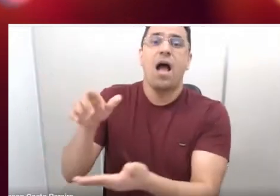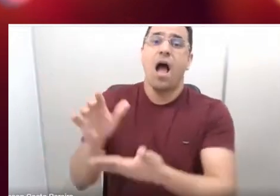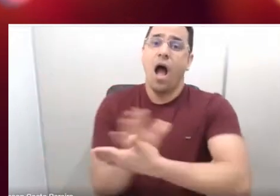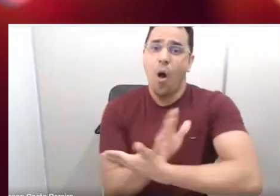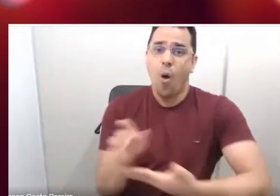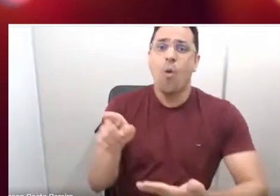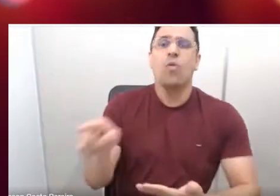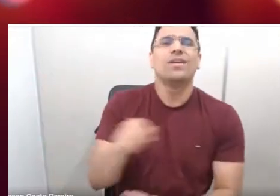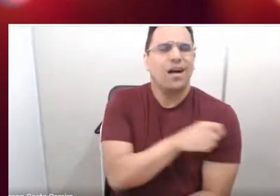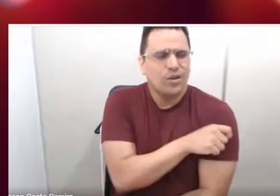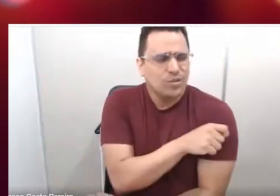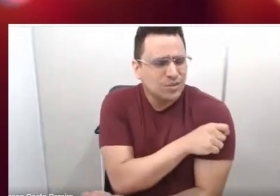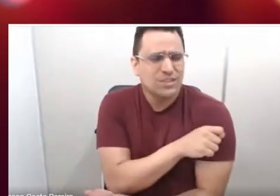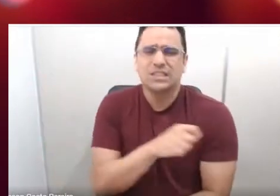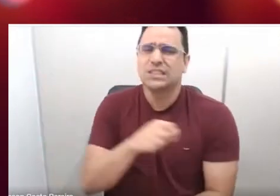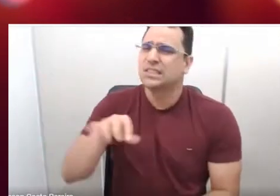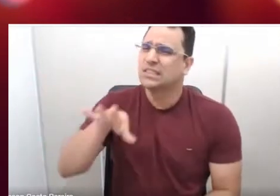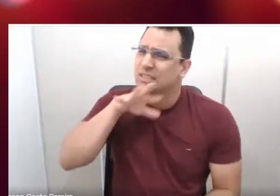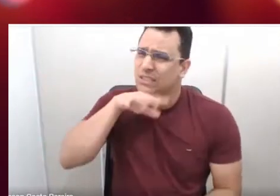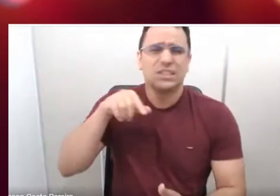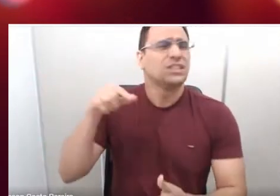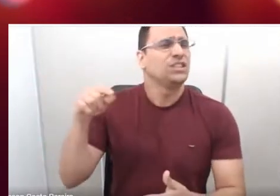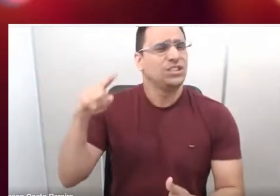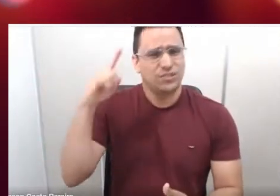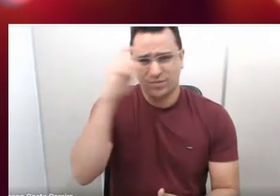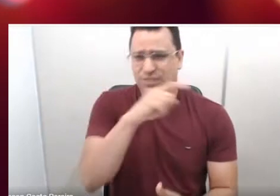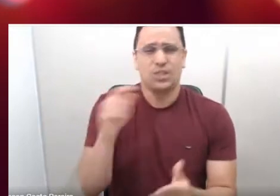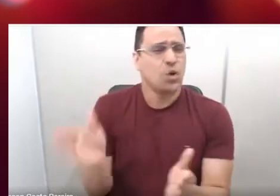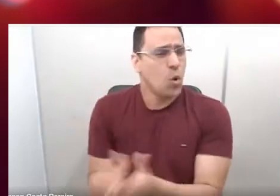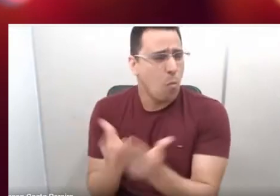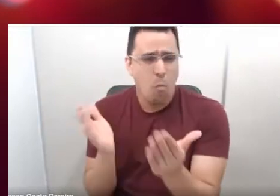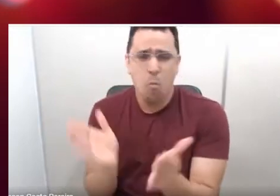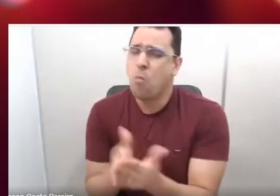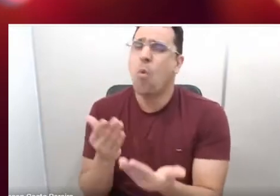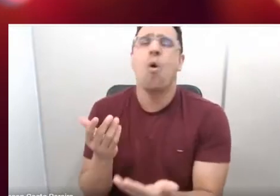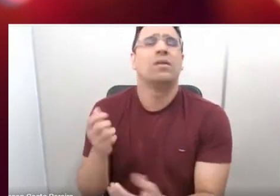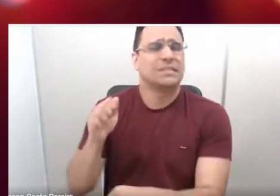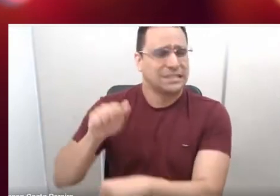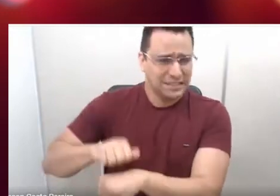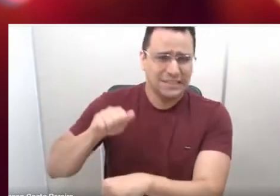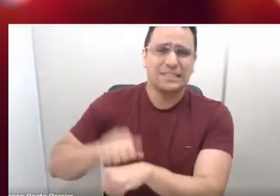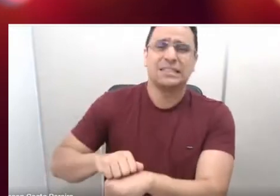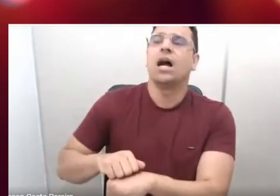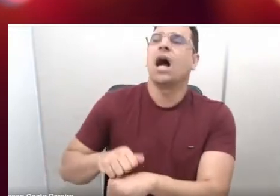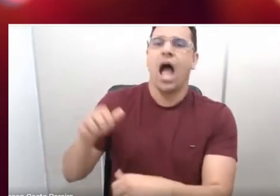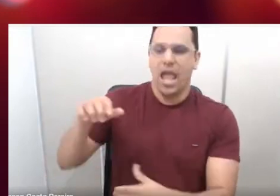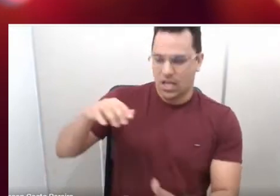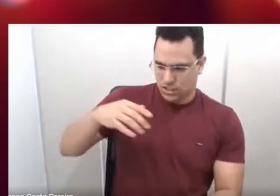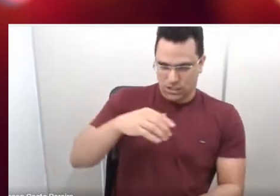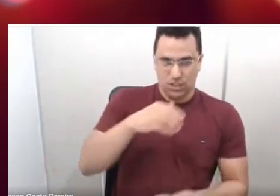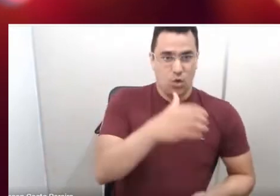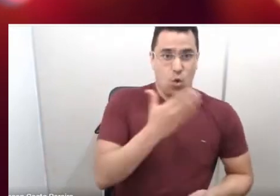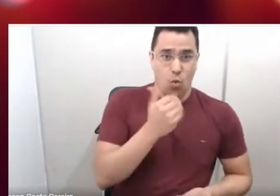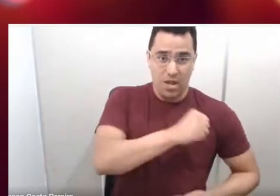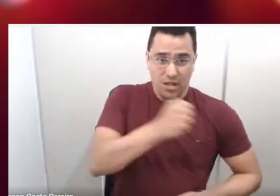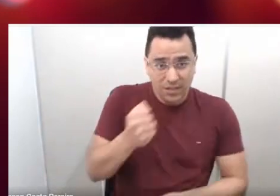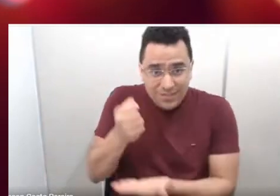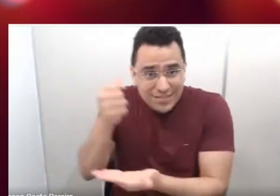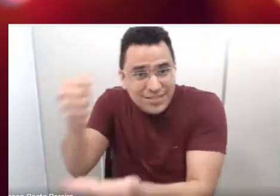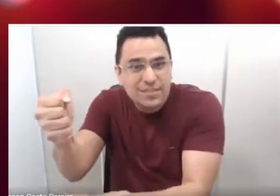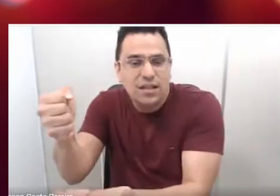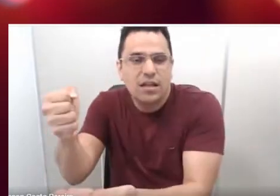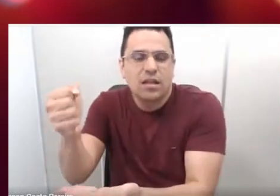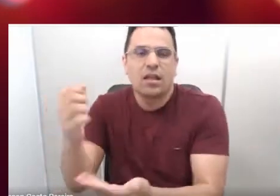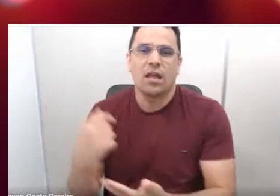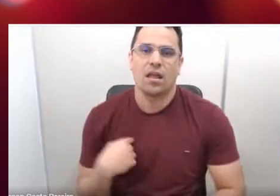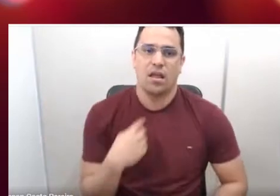vulnerabilidade, extremamente situação de vulnerabilidade socioeconômica. Então, acaba que isso gera um impacto também, porque não adianta, eu pelo menos não consigo me ver assim,